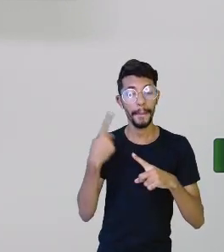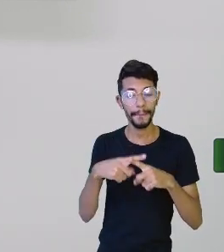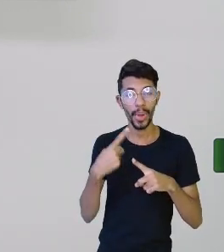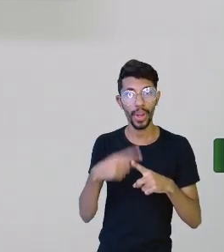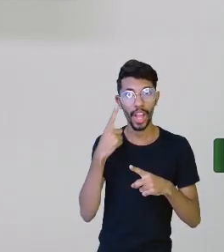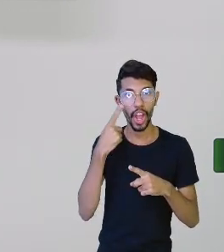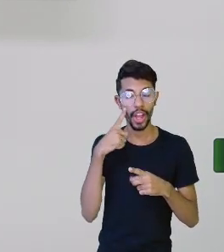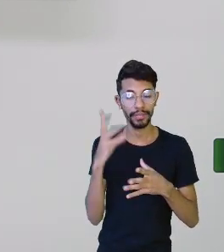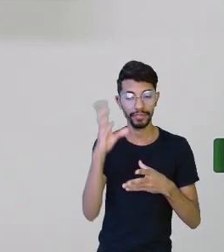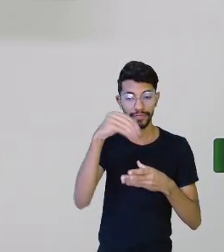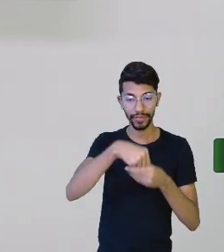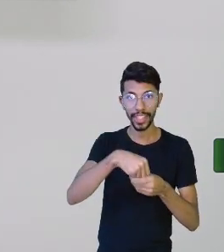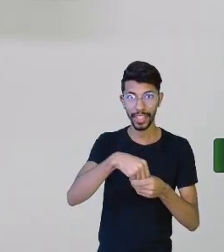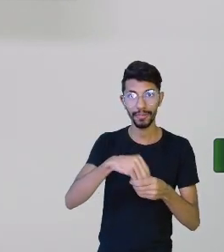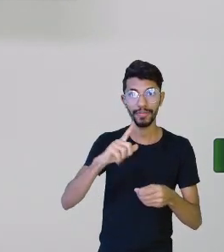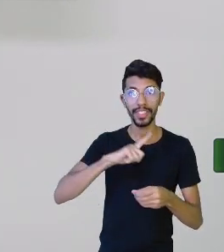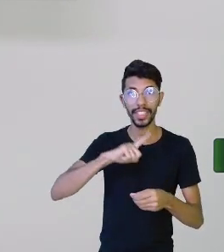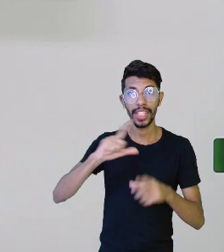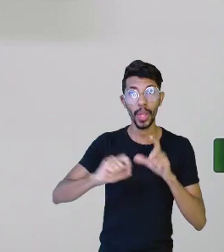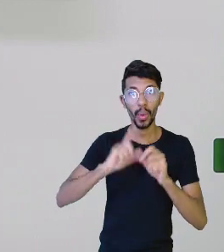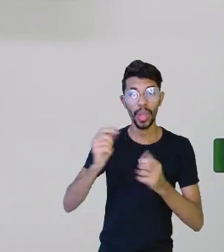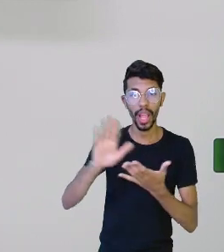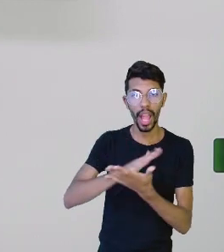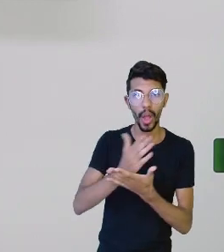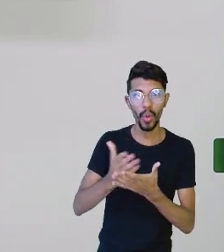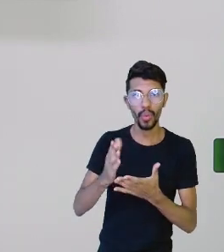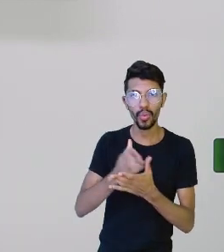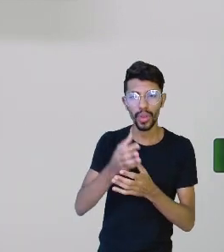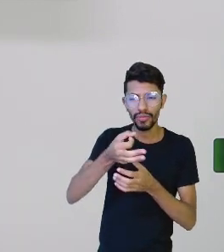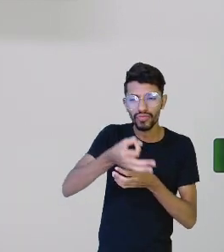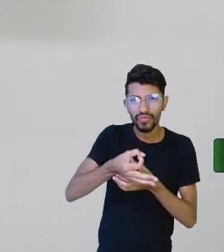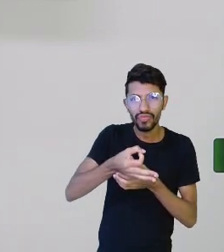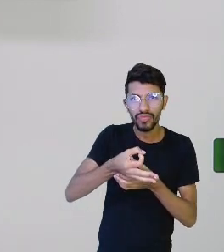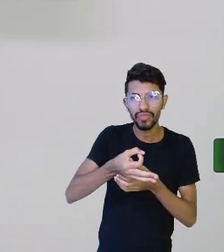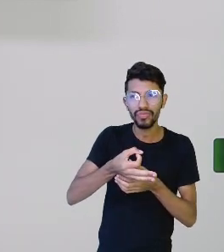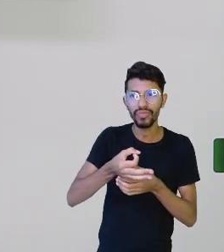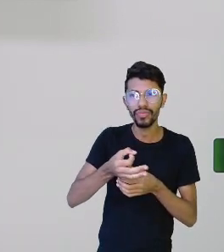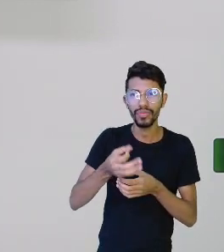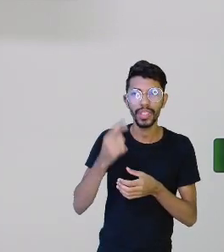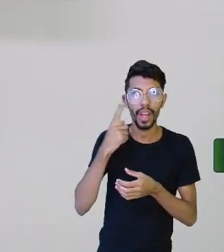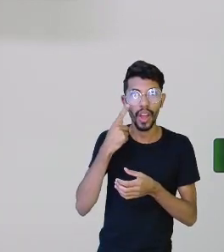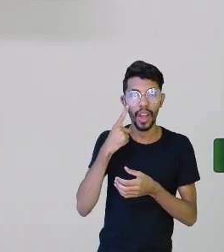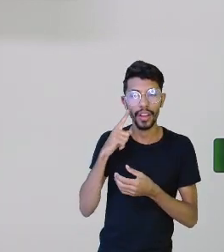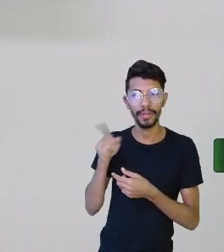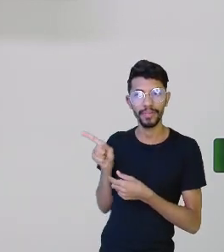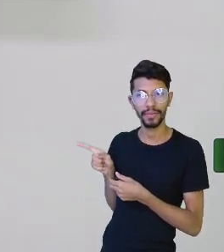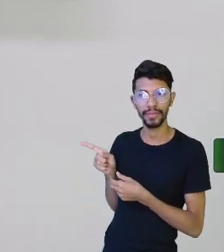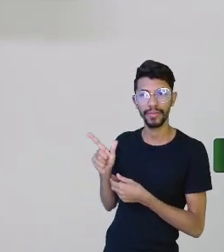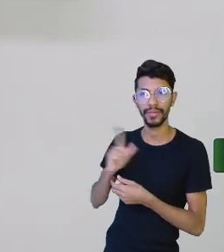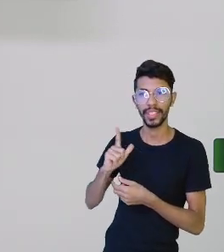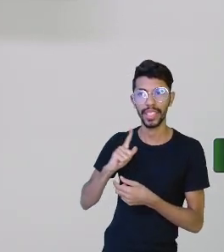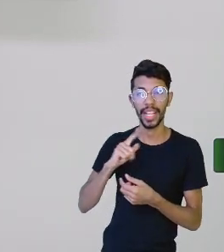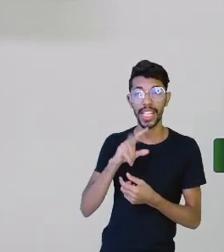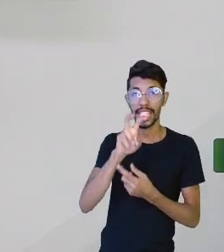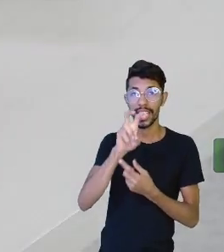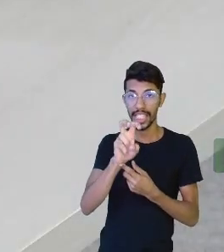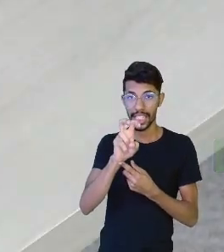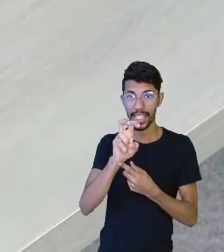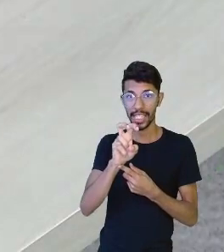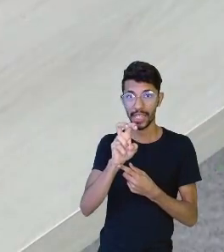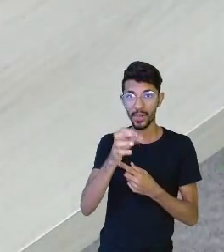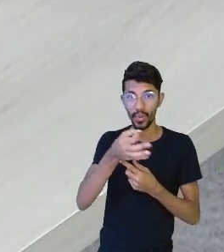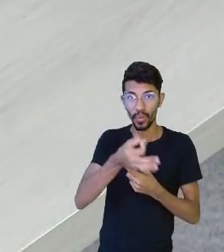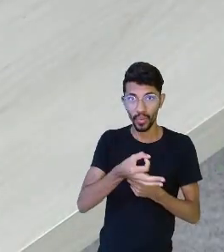aqui dentro eu estou com algumas tampinhas. Olha só, nós temos aqui 5